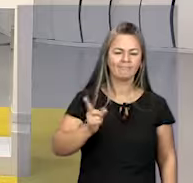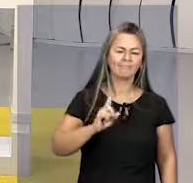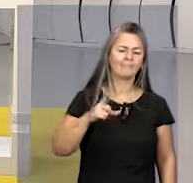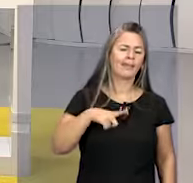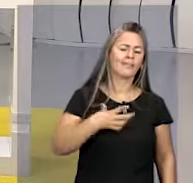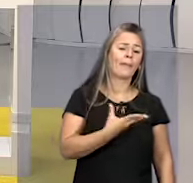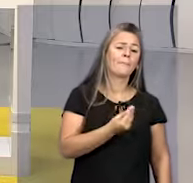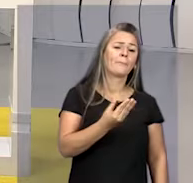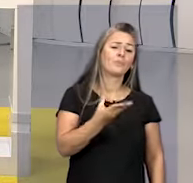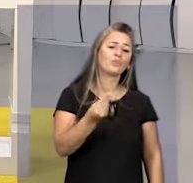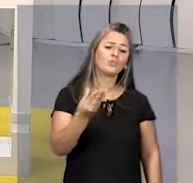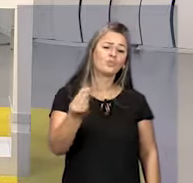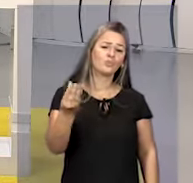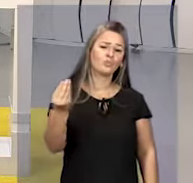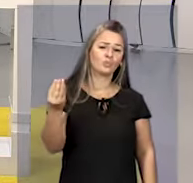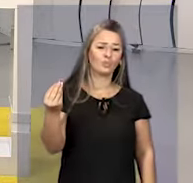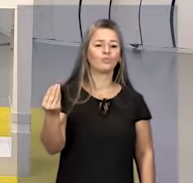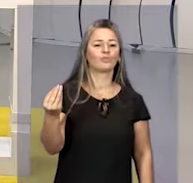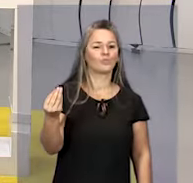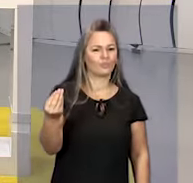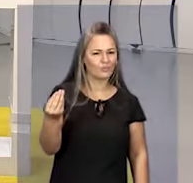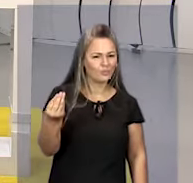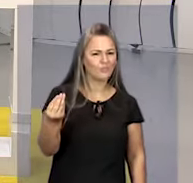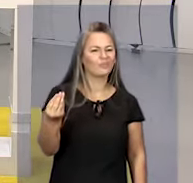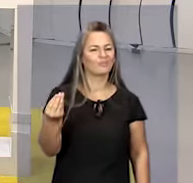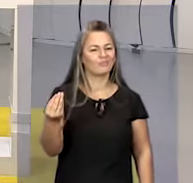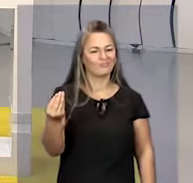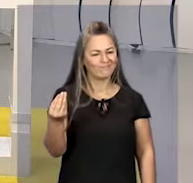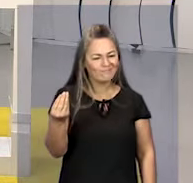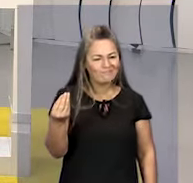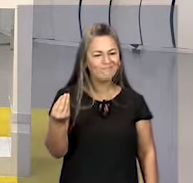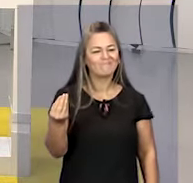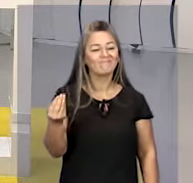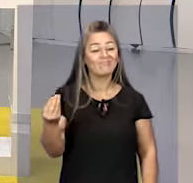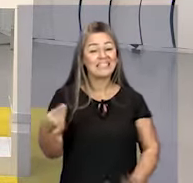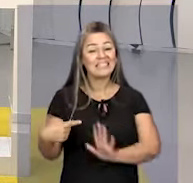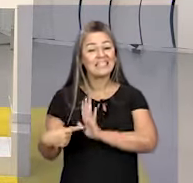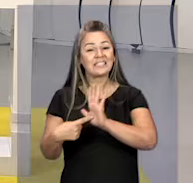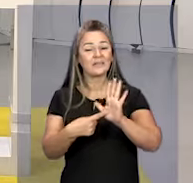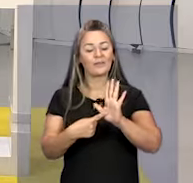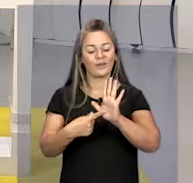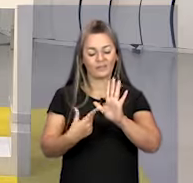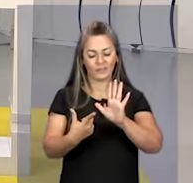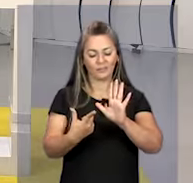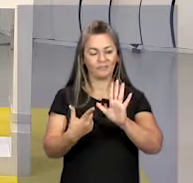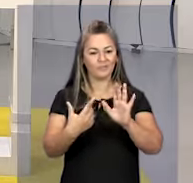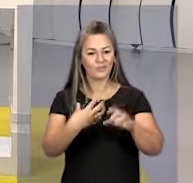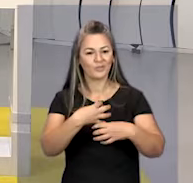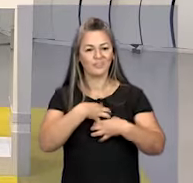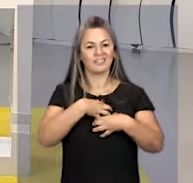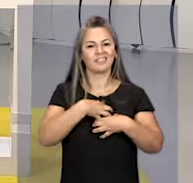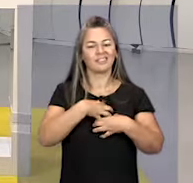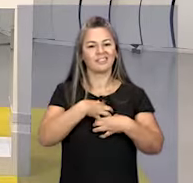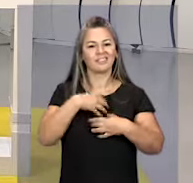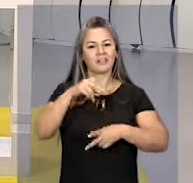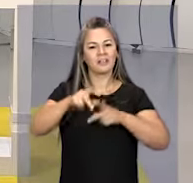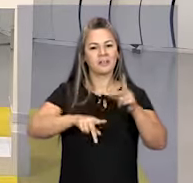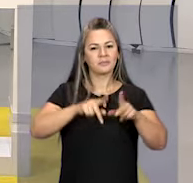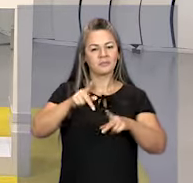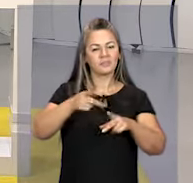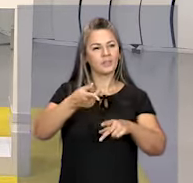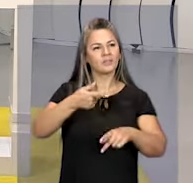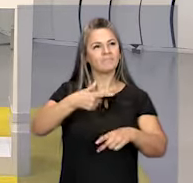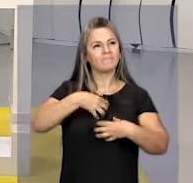acabam refletindo o que as pessoas pensam, sentem e como que elas interpretam a